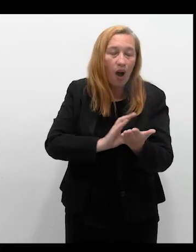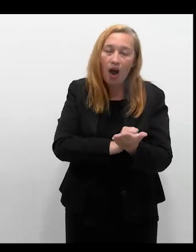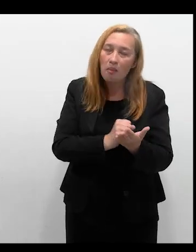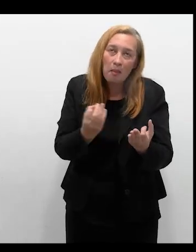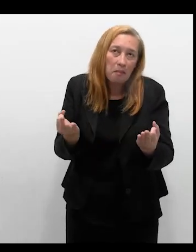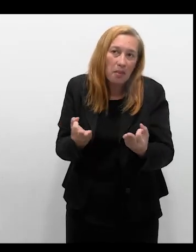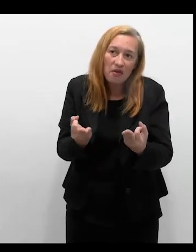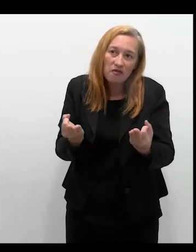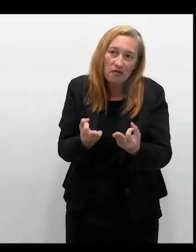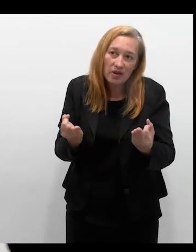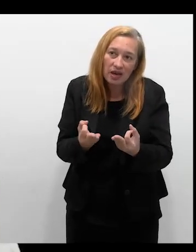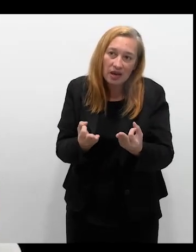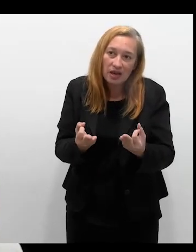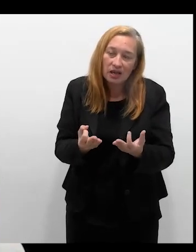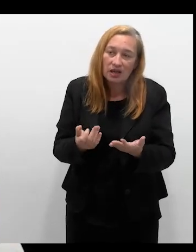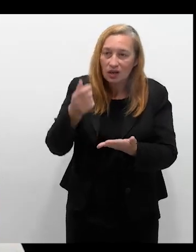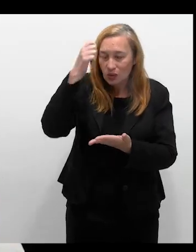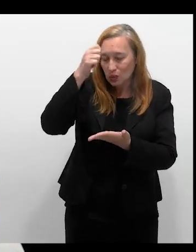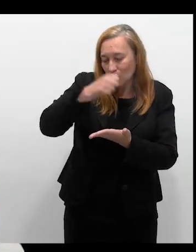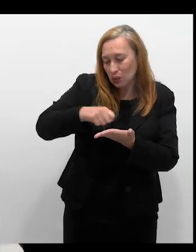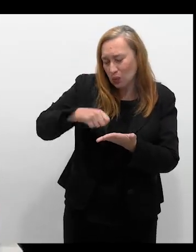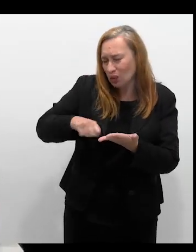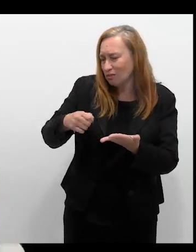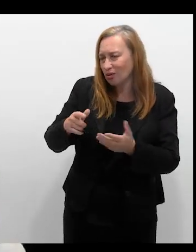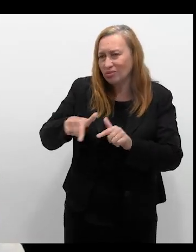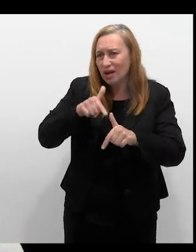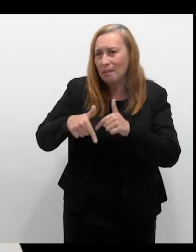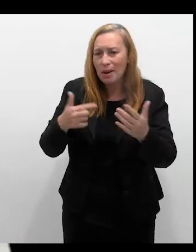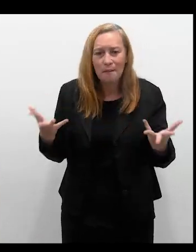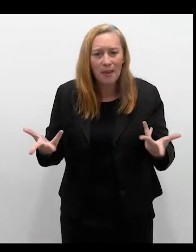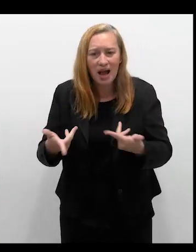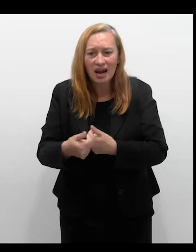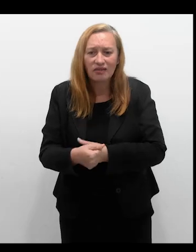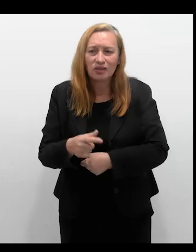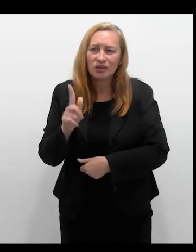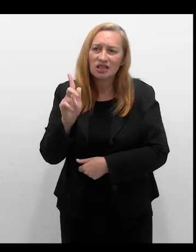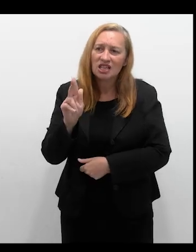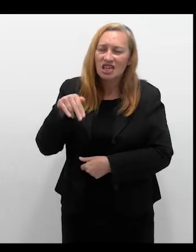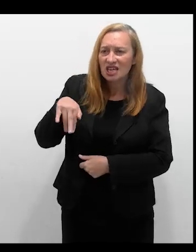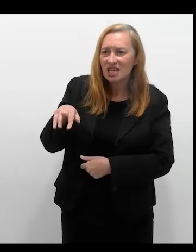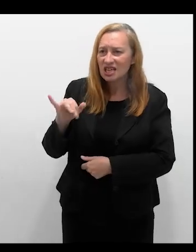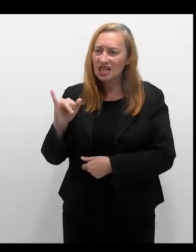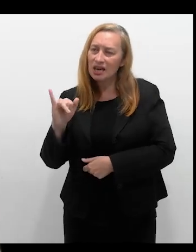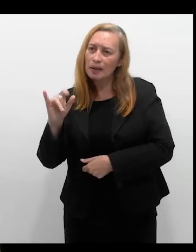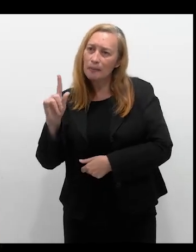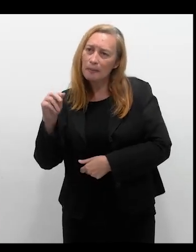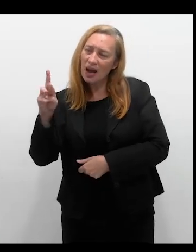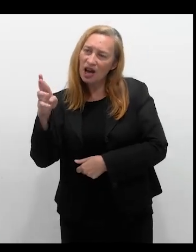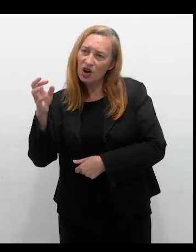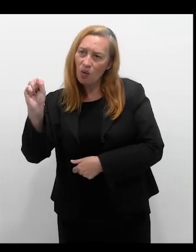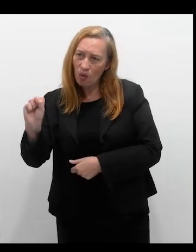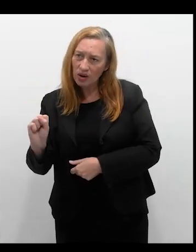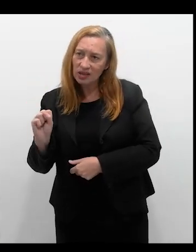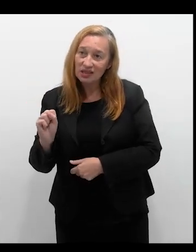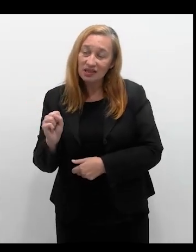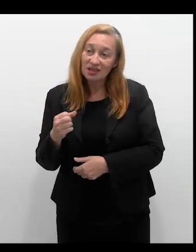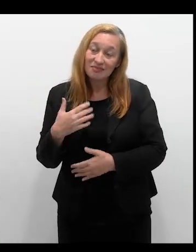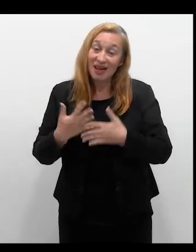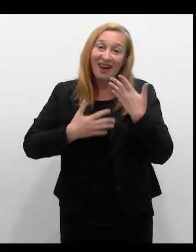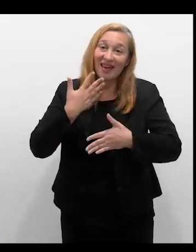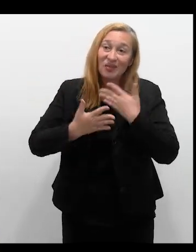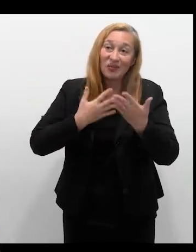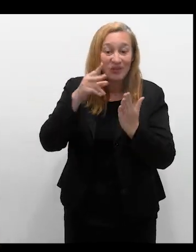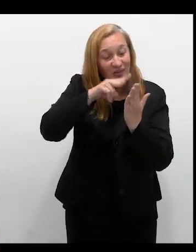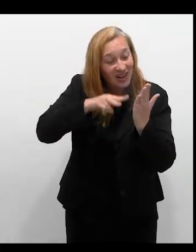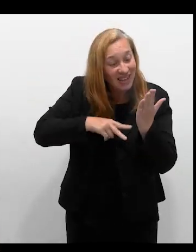que eu leio é porque são camadas. Ele é um autor incrível, né? E o Giuseppe também tem um trabalho sobre o Guimarães e a gente fica trocando essas